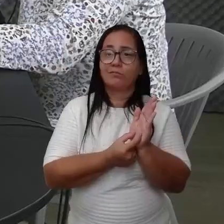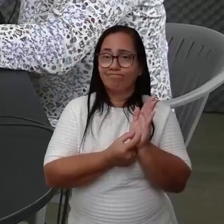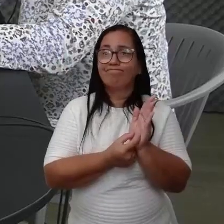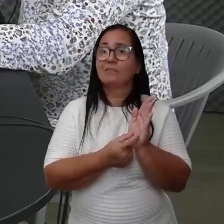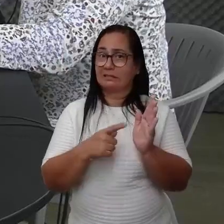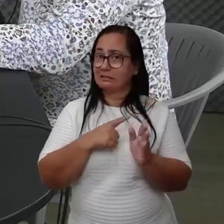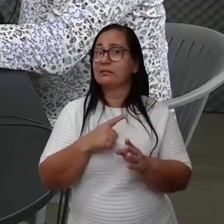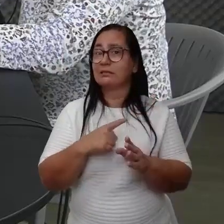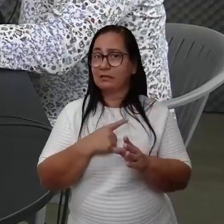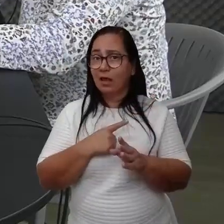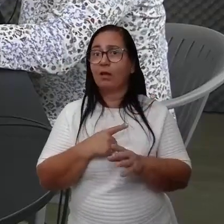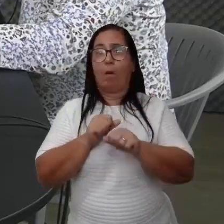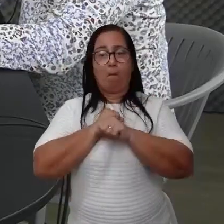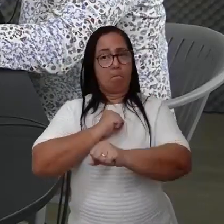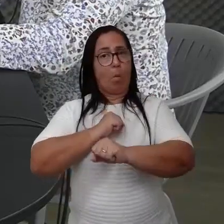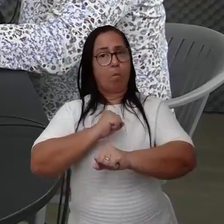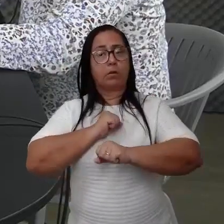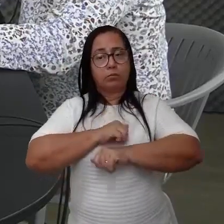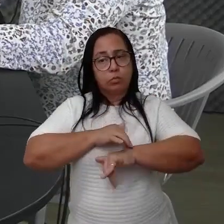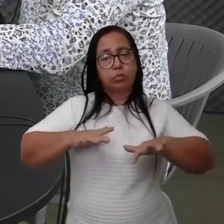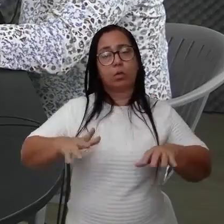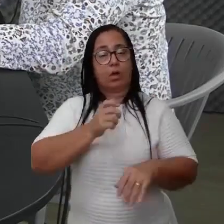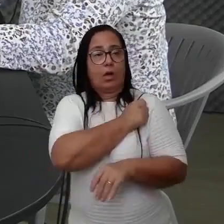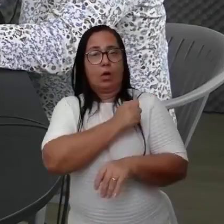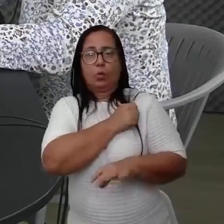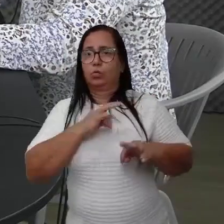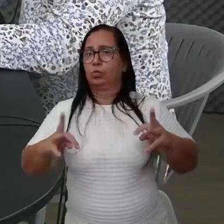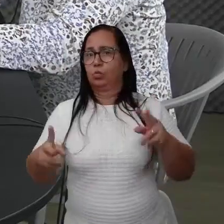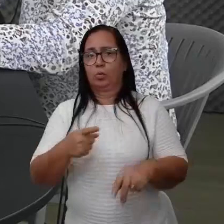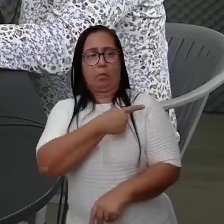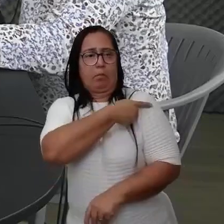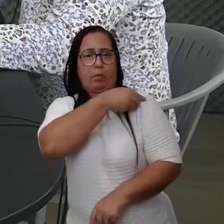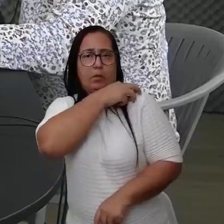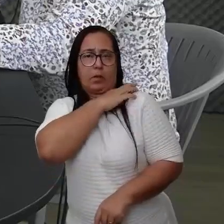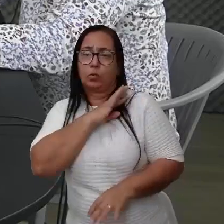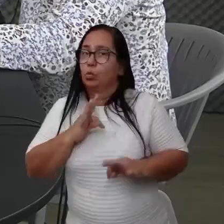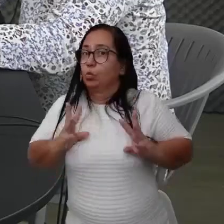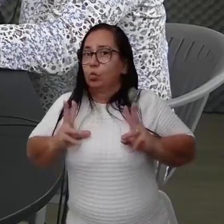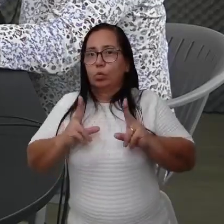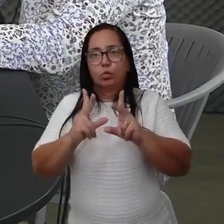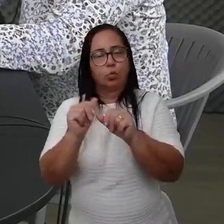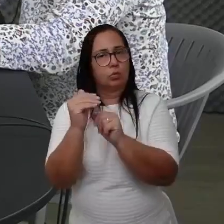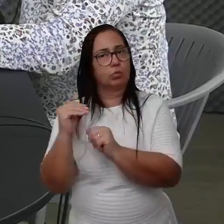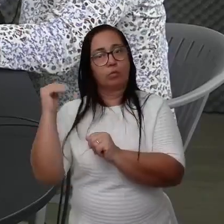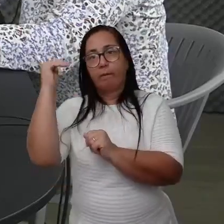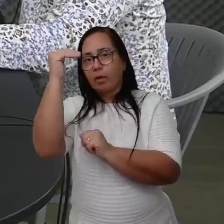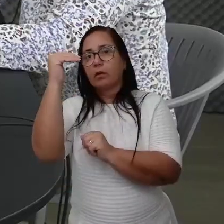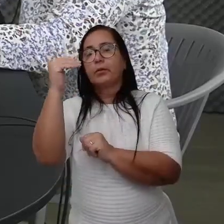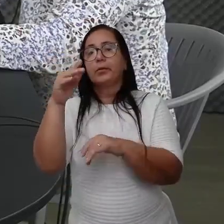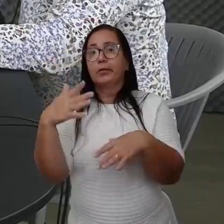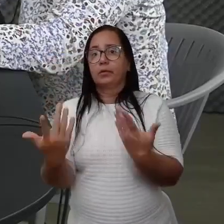inteligência artificial bombando com os estudantes de todos os níveis, do nível médio, do nível básico para ensino superior. E aí,